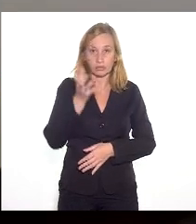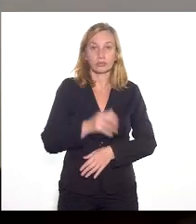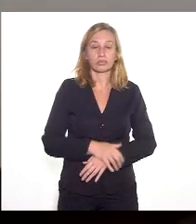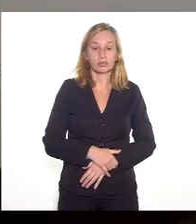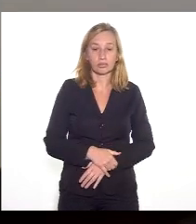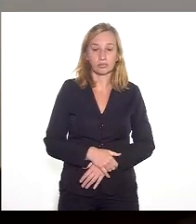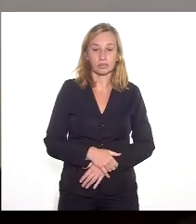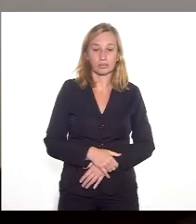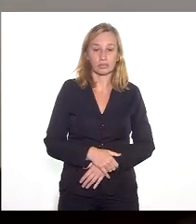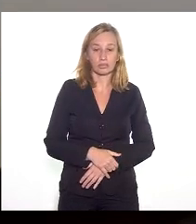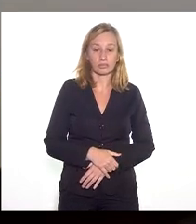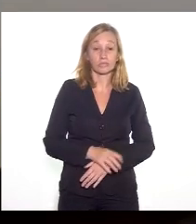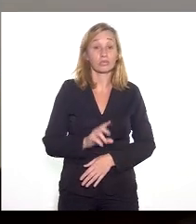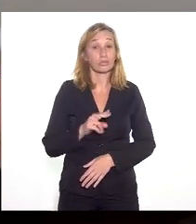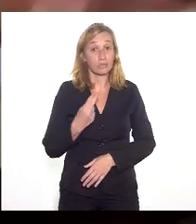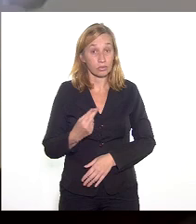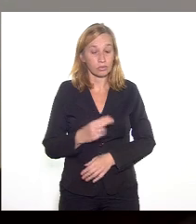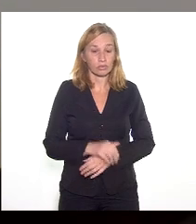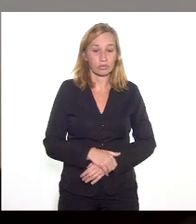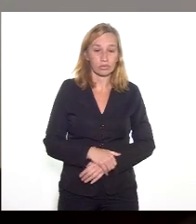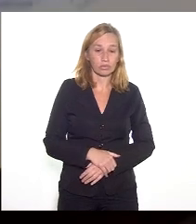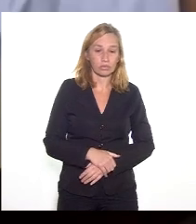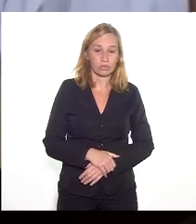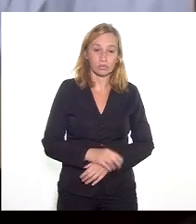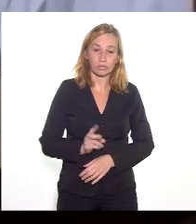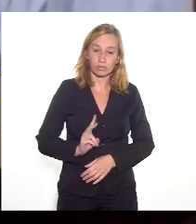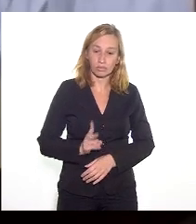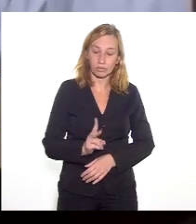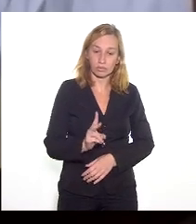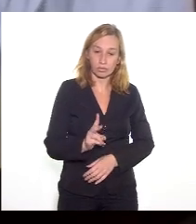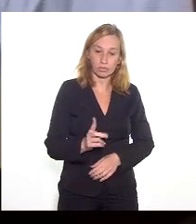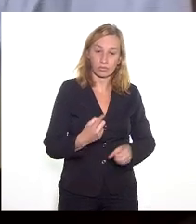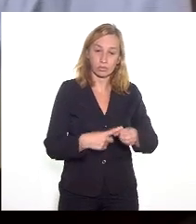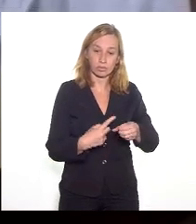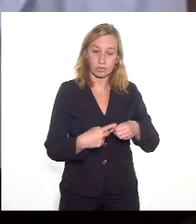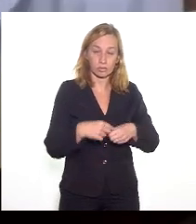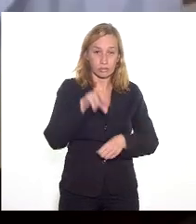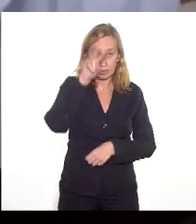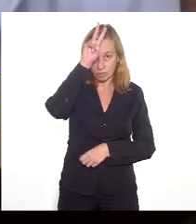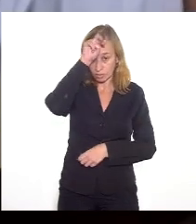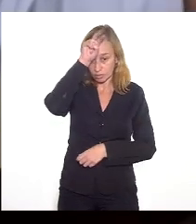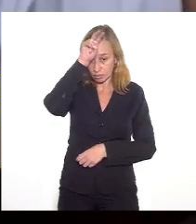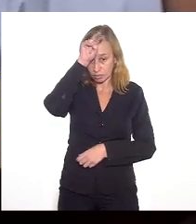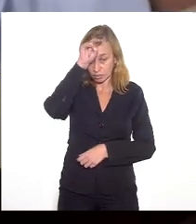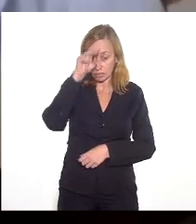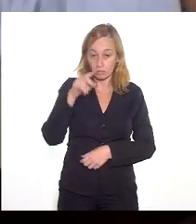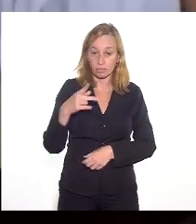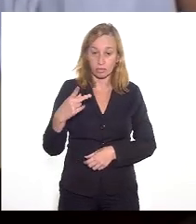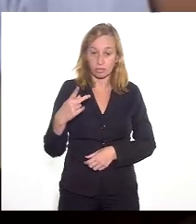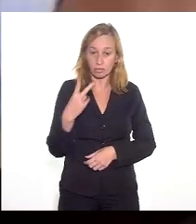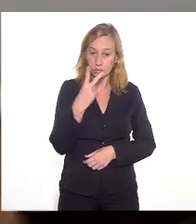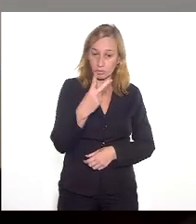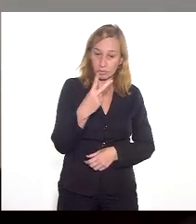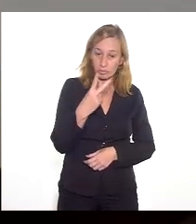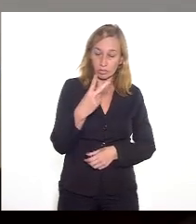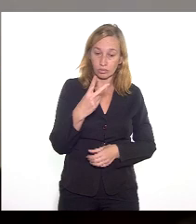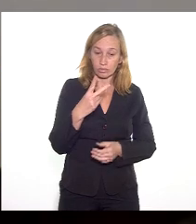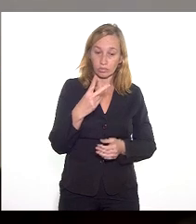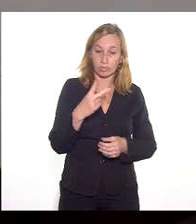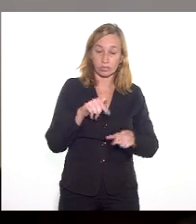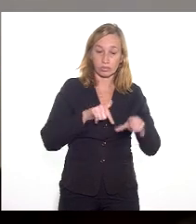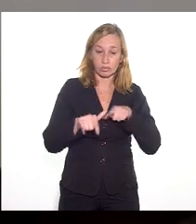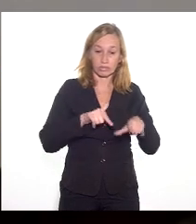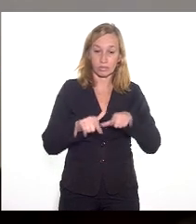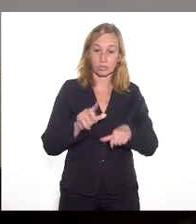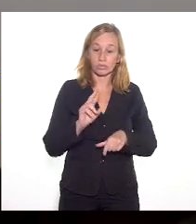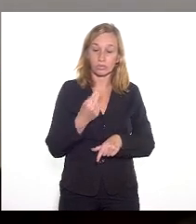sua situação. Ou seja, se iriam se manter no município de Mesquita com a sua matrícula, com duas matrículas, ou se iriam